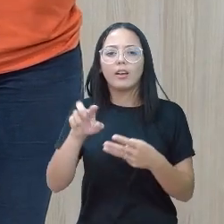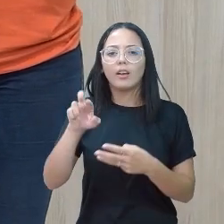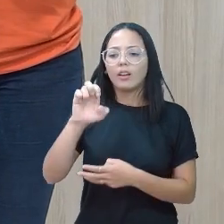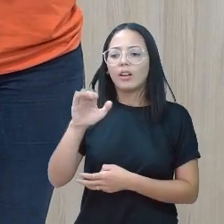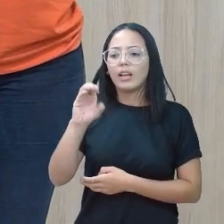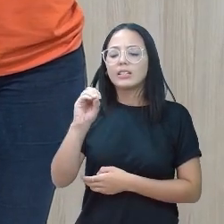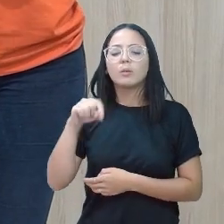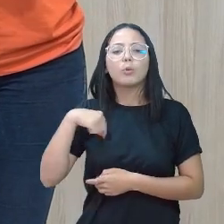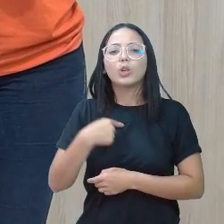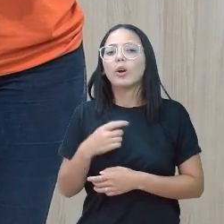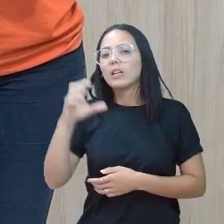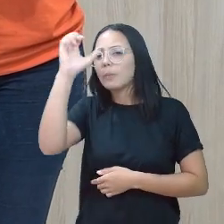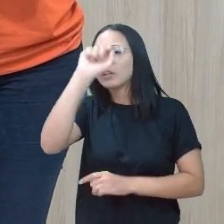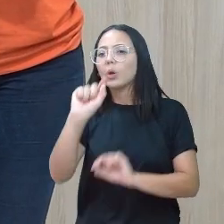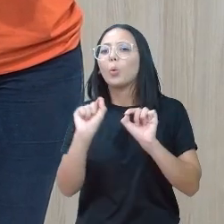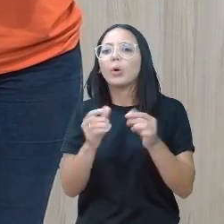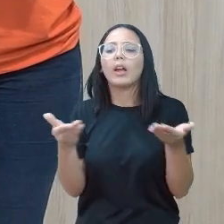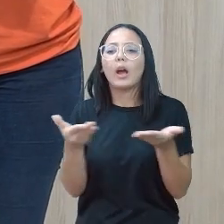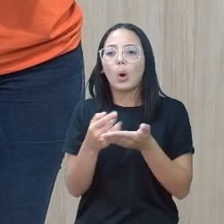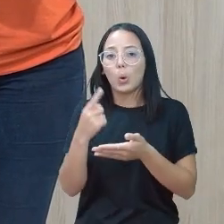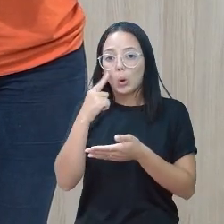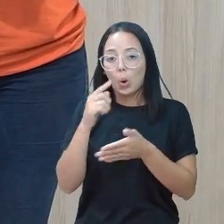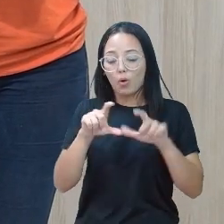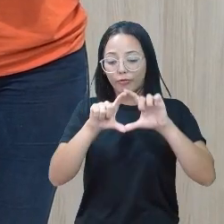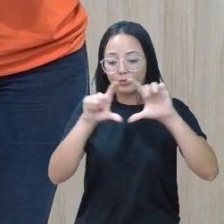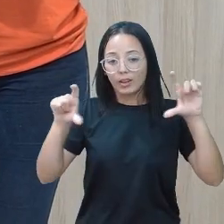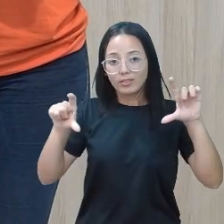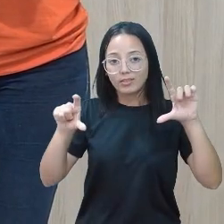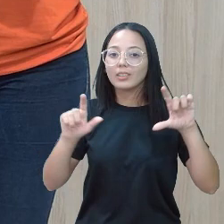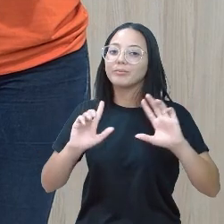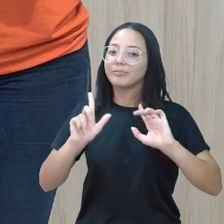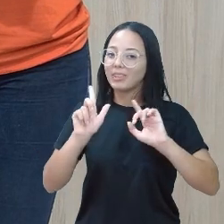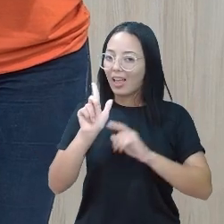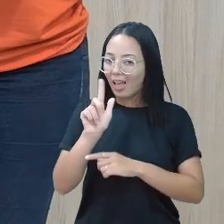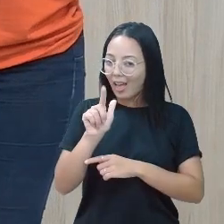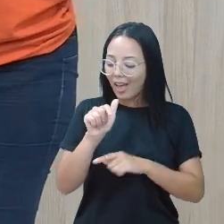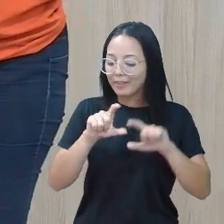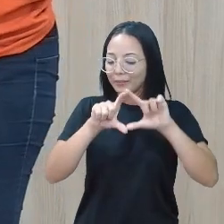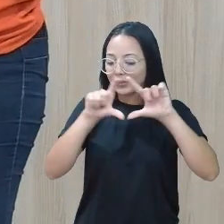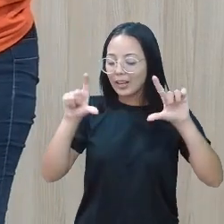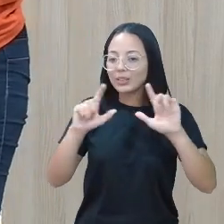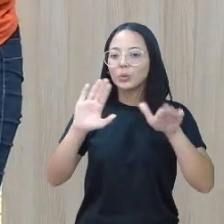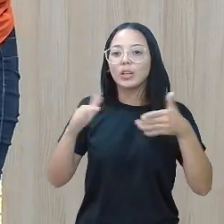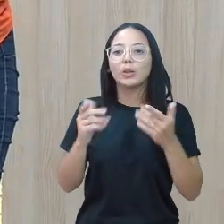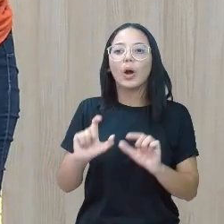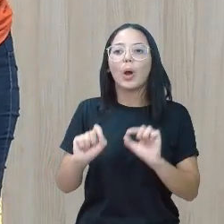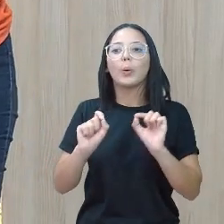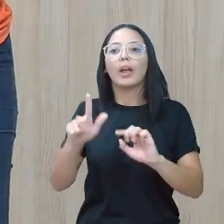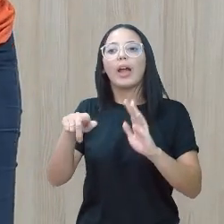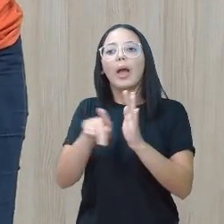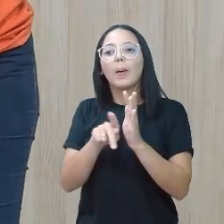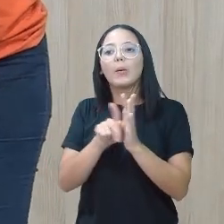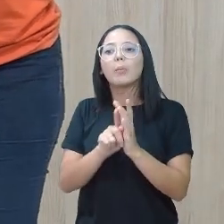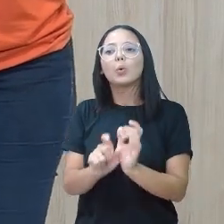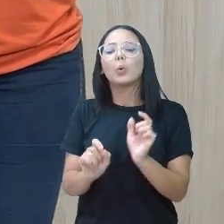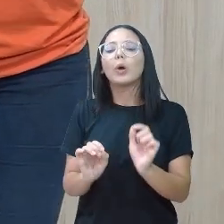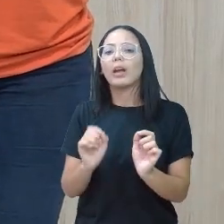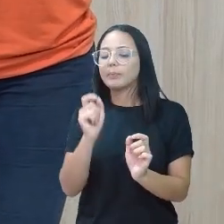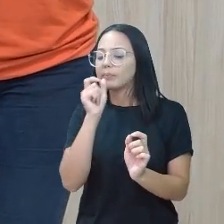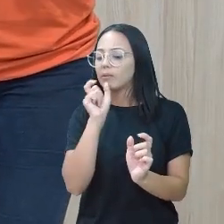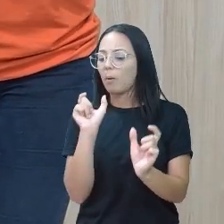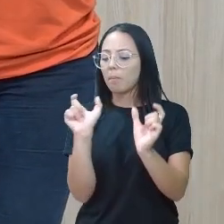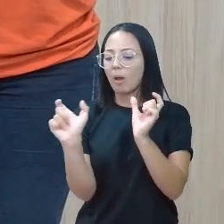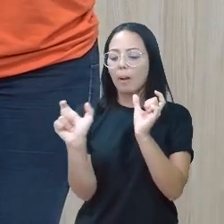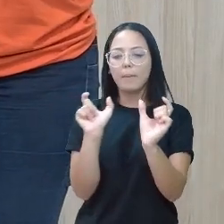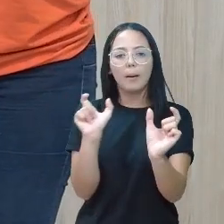recibo. E o que é que a gente vai ver agora? Período. Não é, gente? Então, período são partes